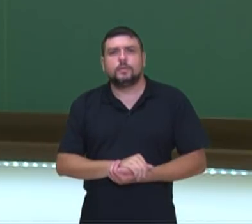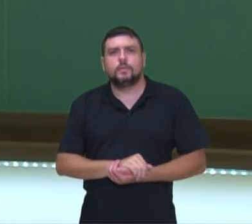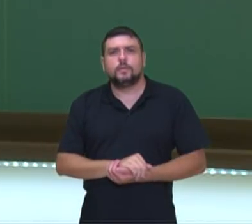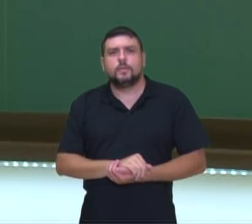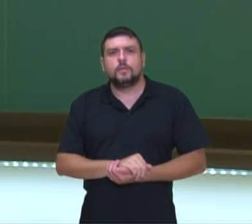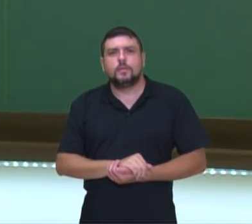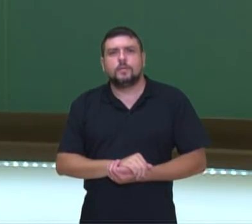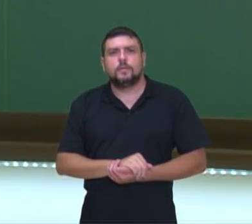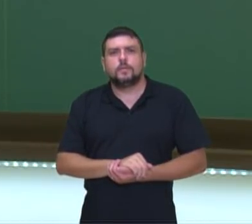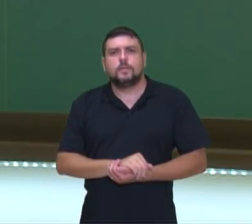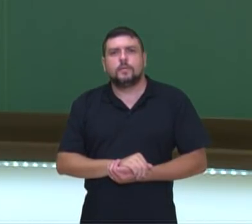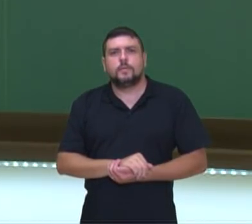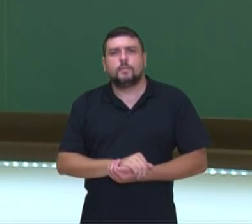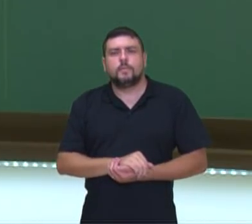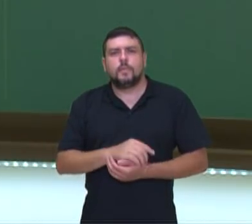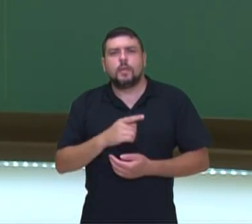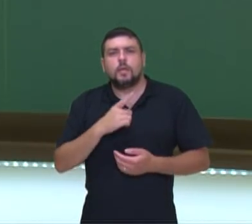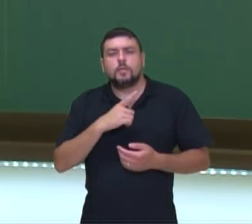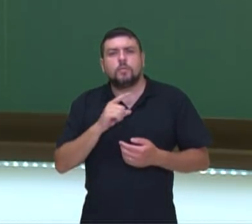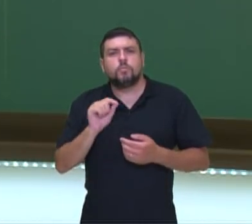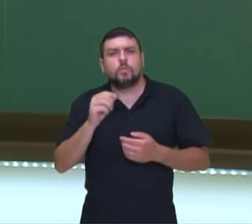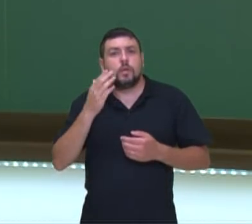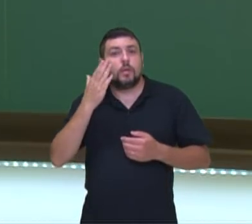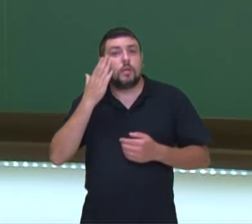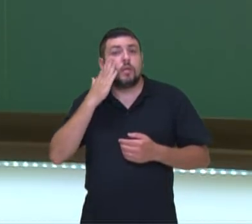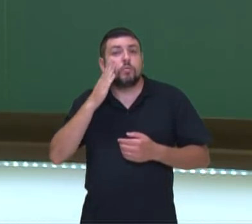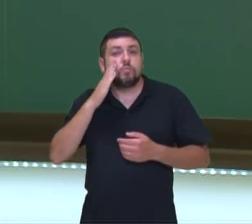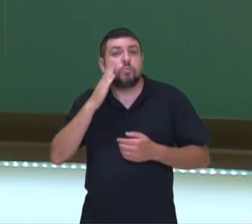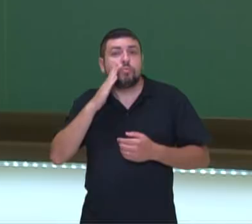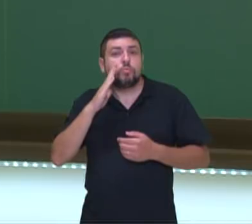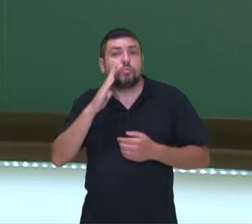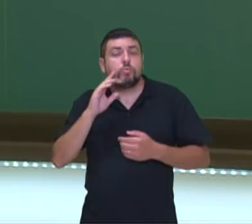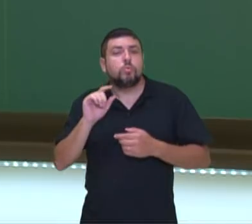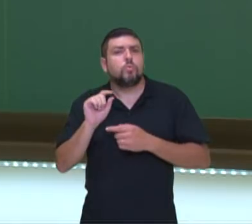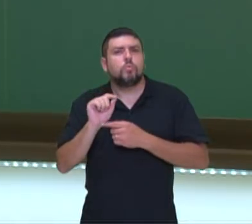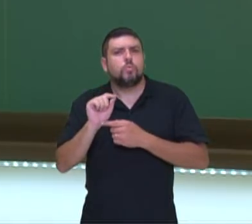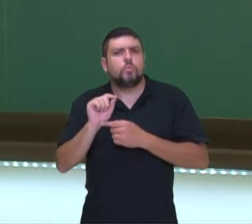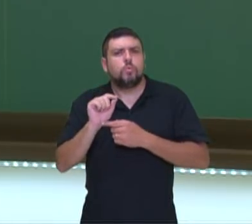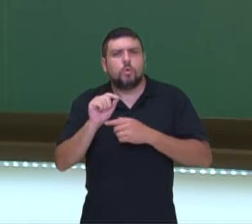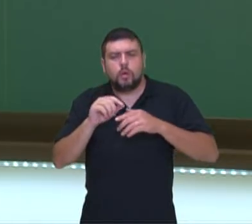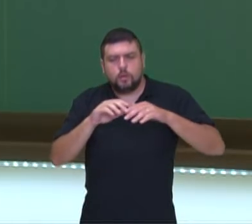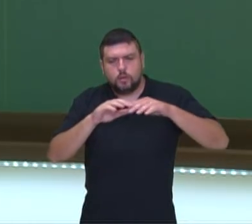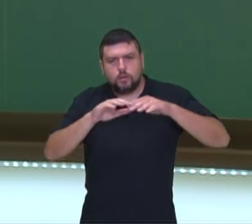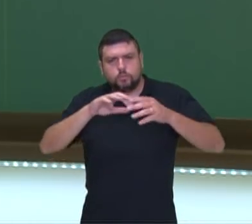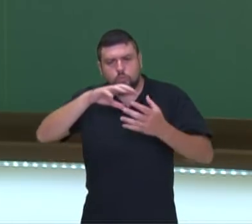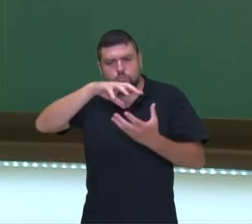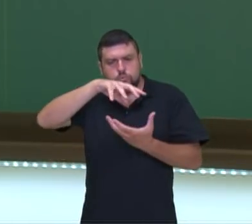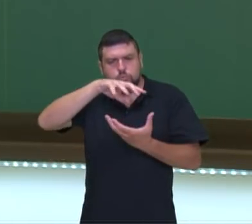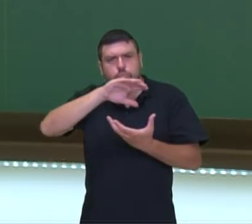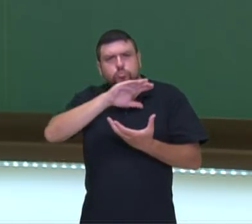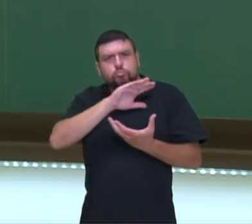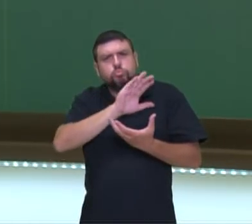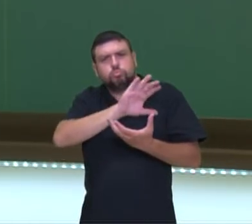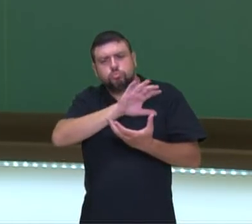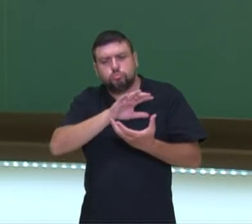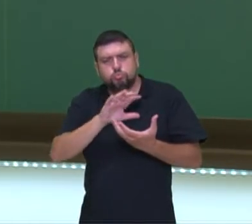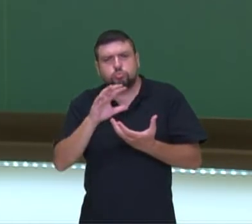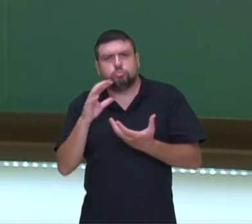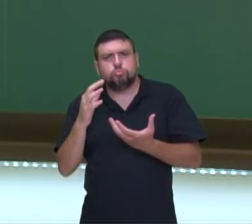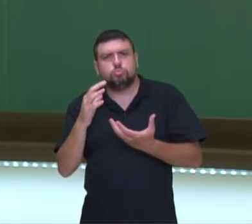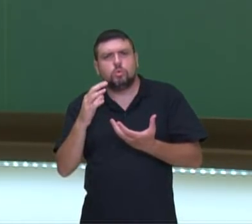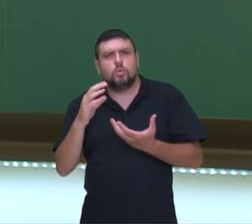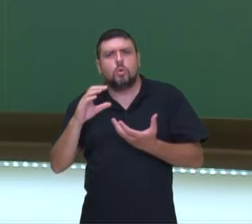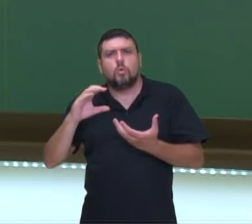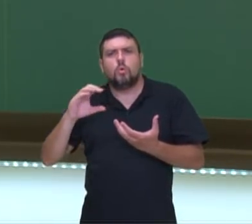tenho os continentes e eu tenho em azul mostrando, está cobrindo o quê? A crosta